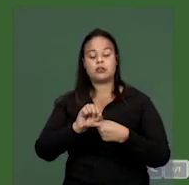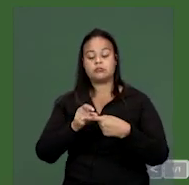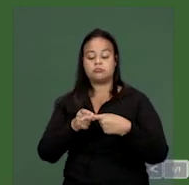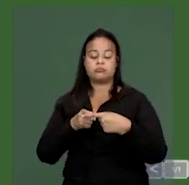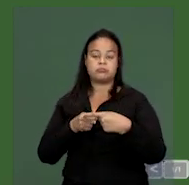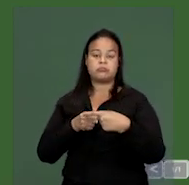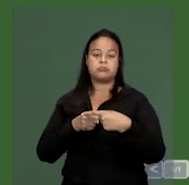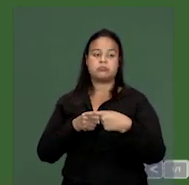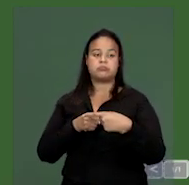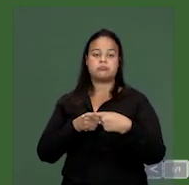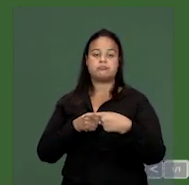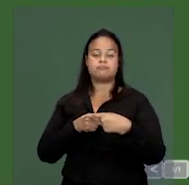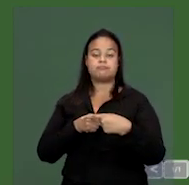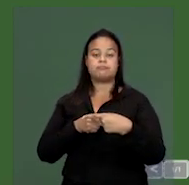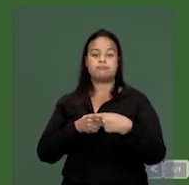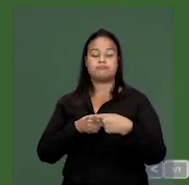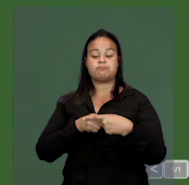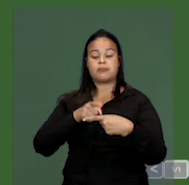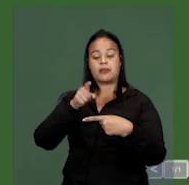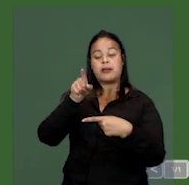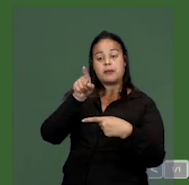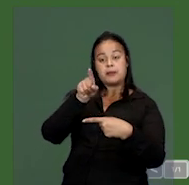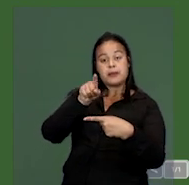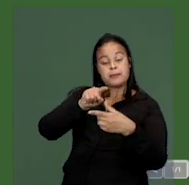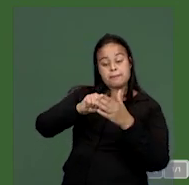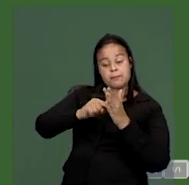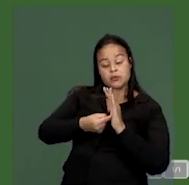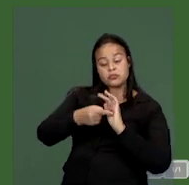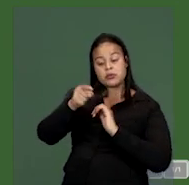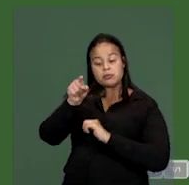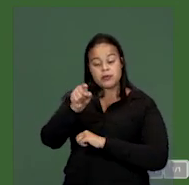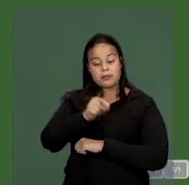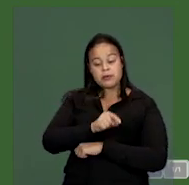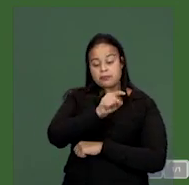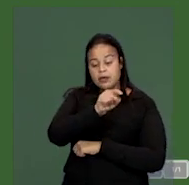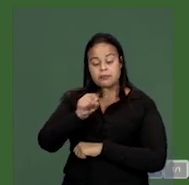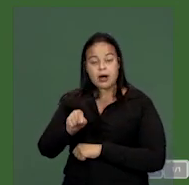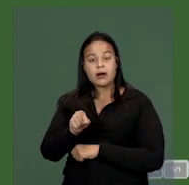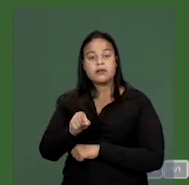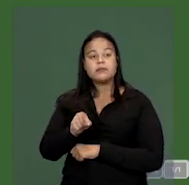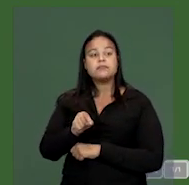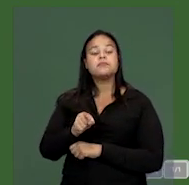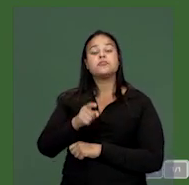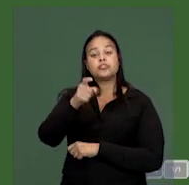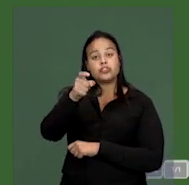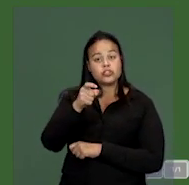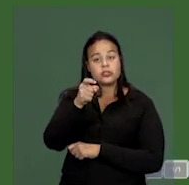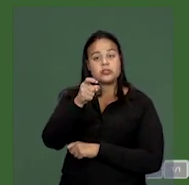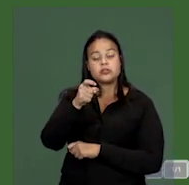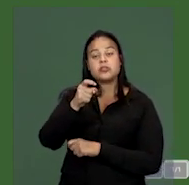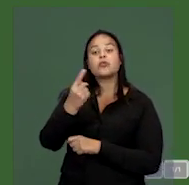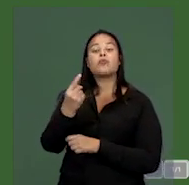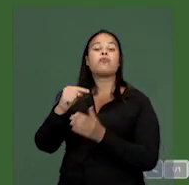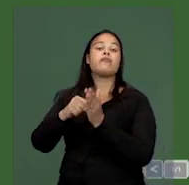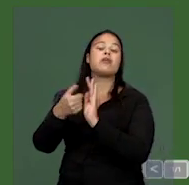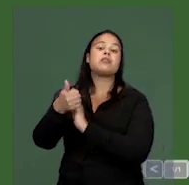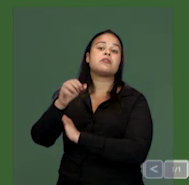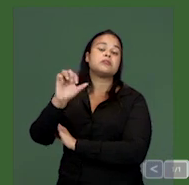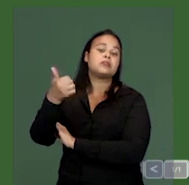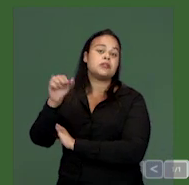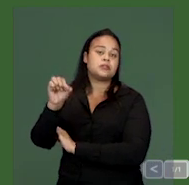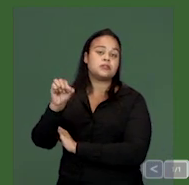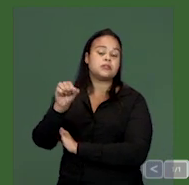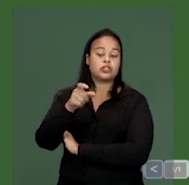10x. Multiplico cruzado, 1 vezes x, x. Aqui não tem nada, eu posso completar com 1. 1 vezes 10, 10. Então, a medida